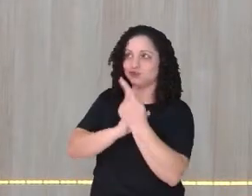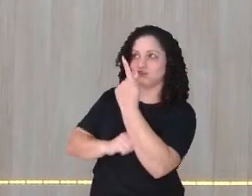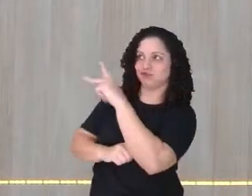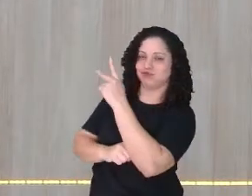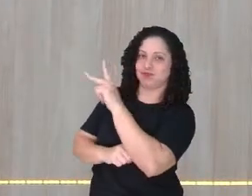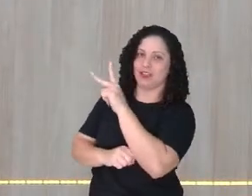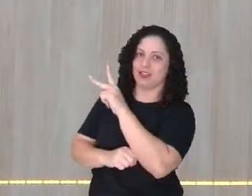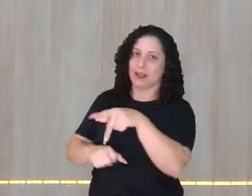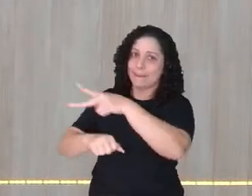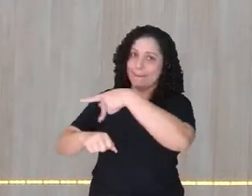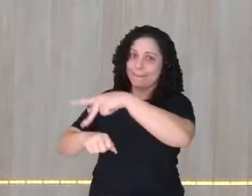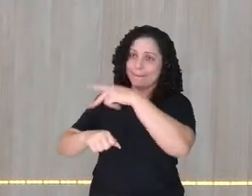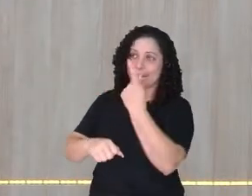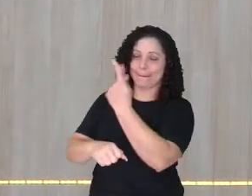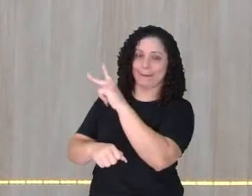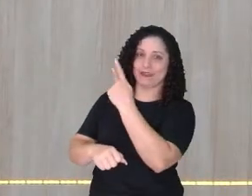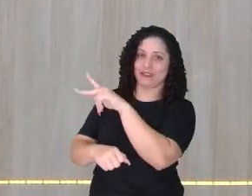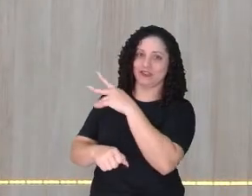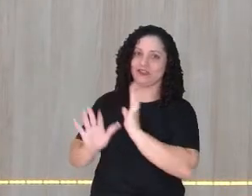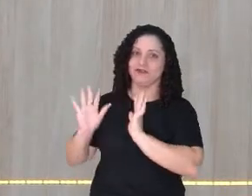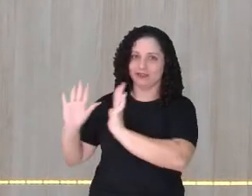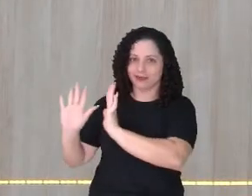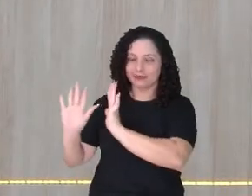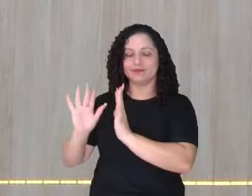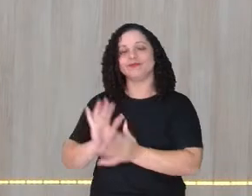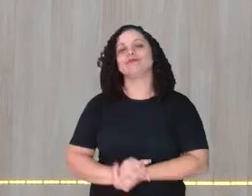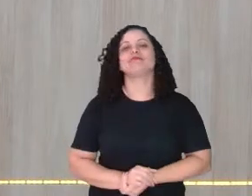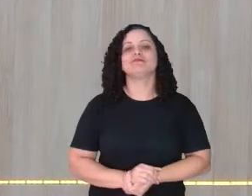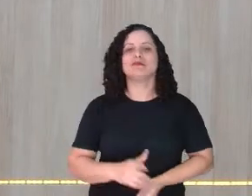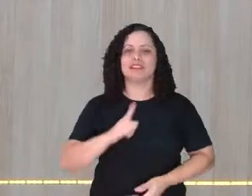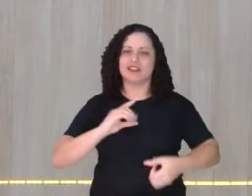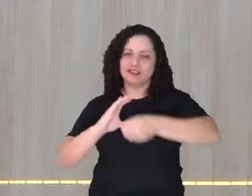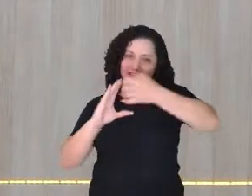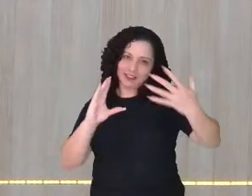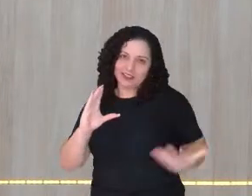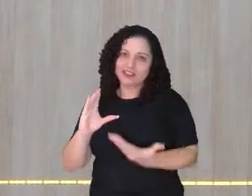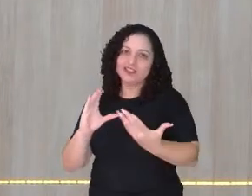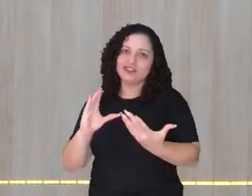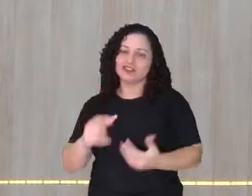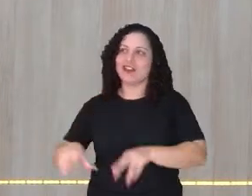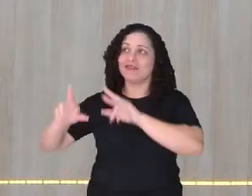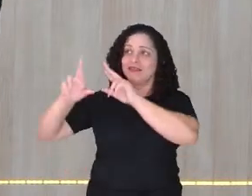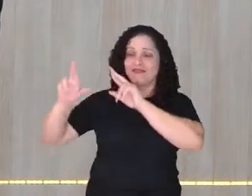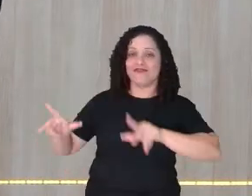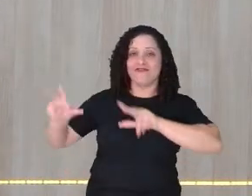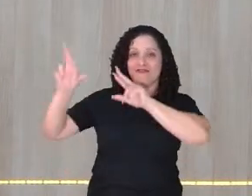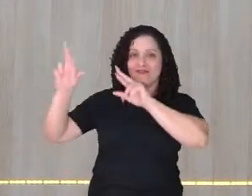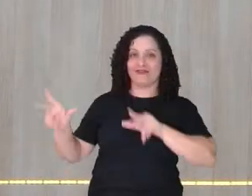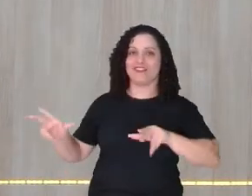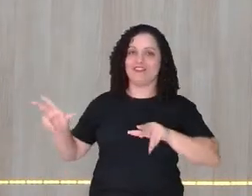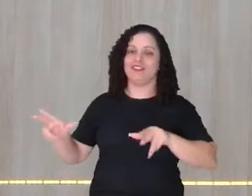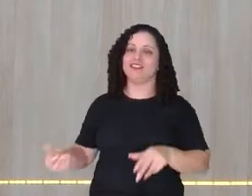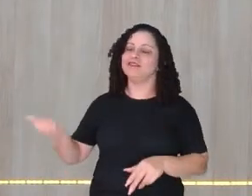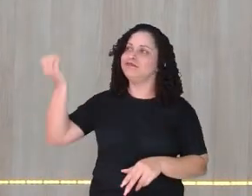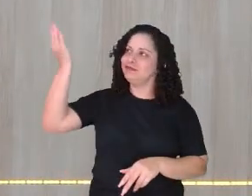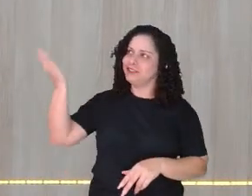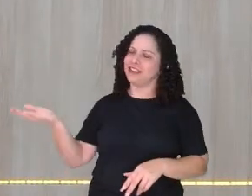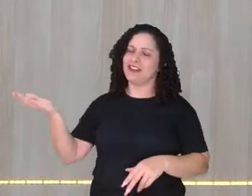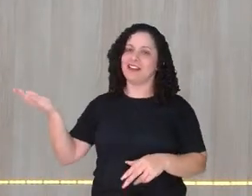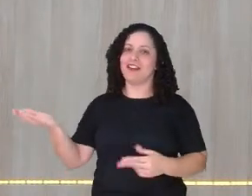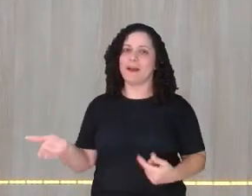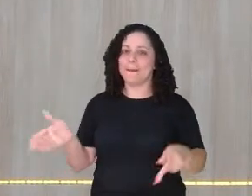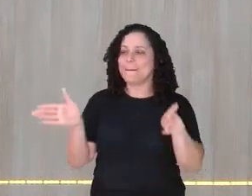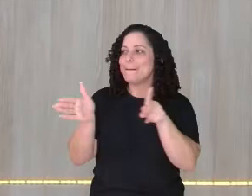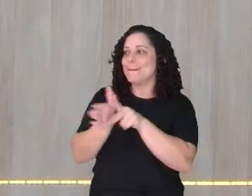ave e como eles chamam na Austrália. Então vão ter algumas características que vão diferenciar e ela se torna